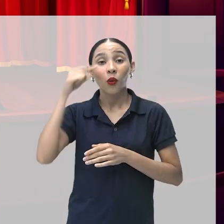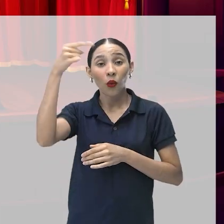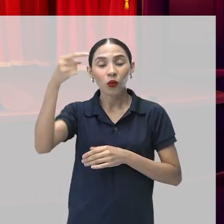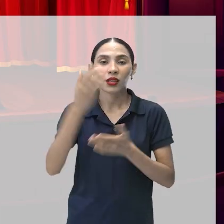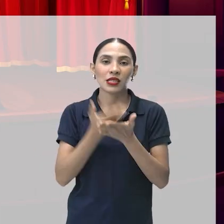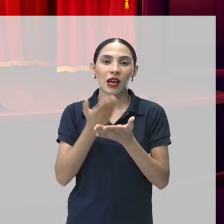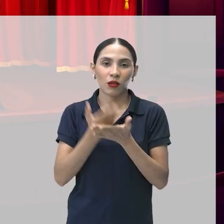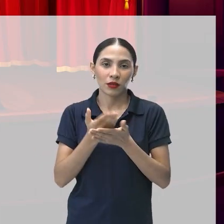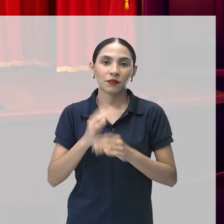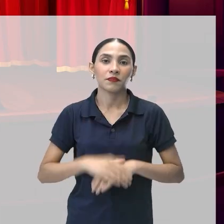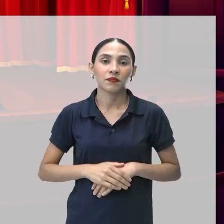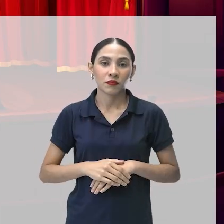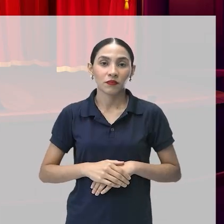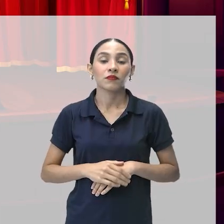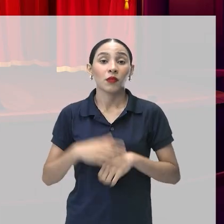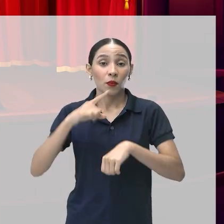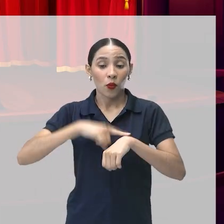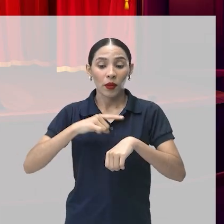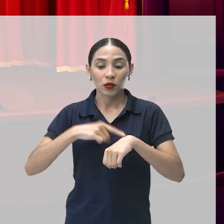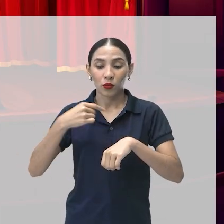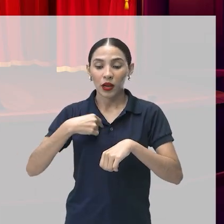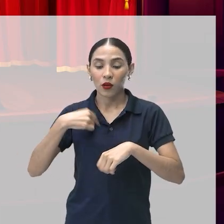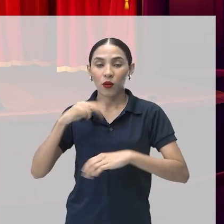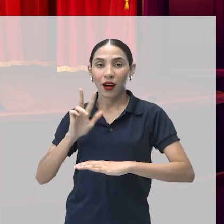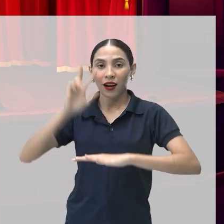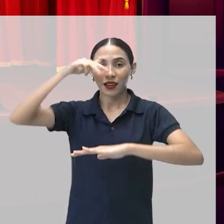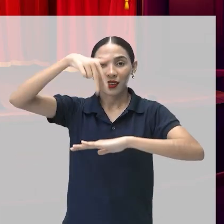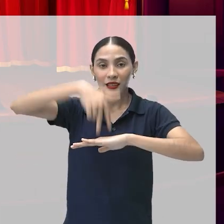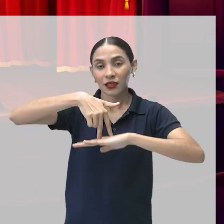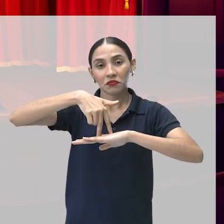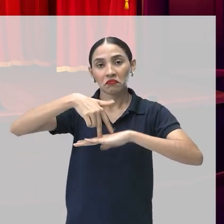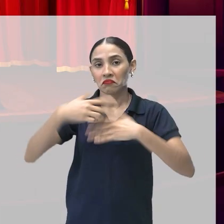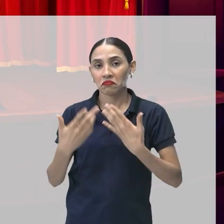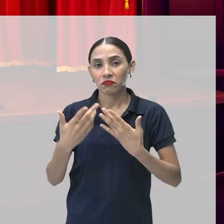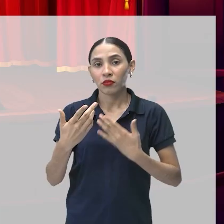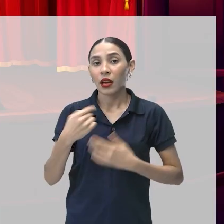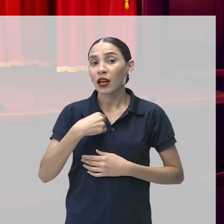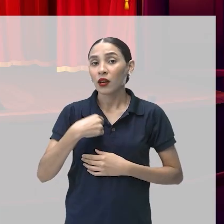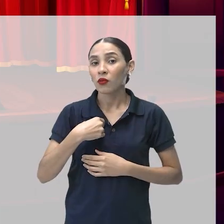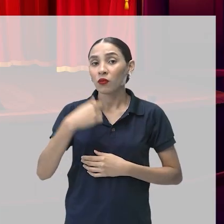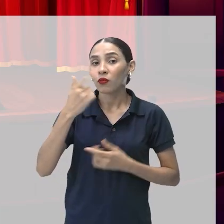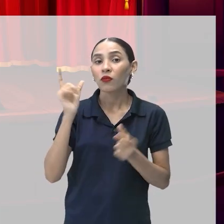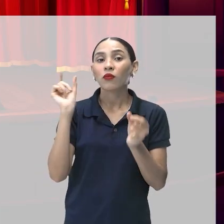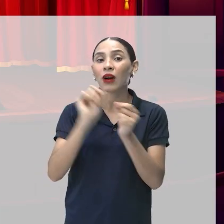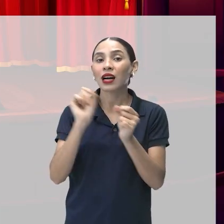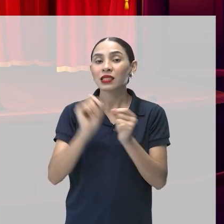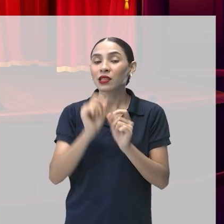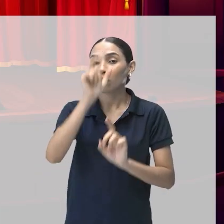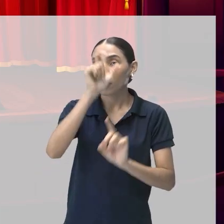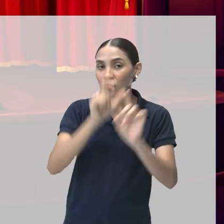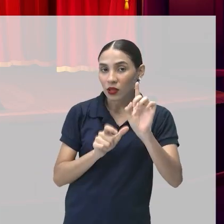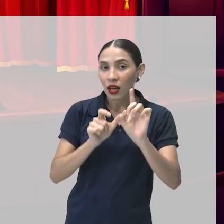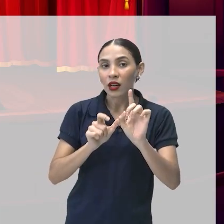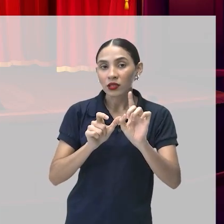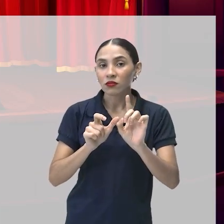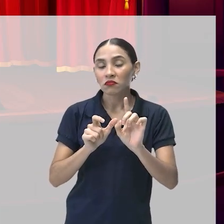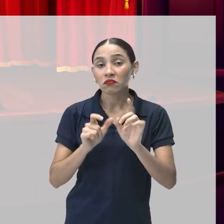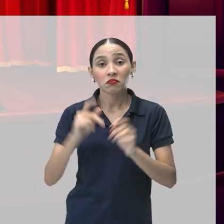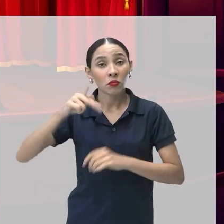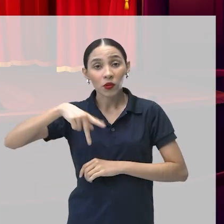aulas, que a partir do momento que eu estou aqui, eu estou fazendo um personagem